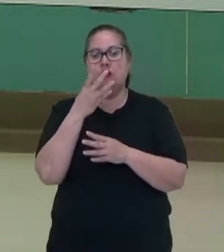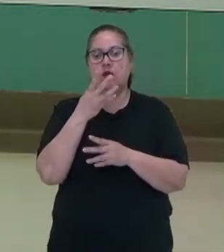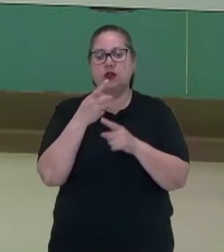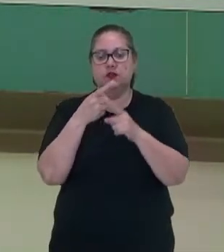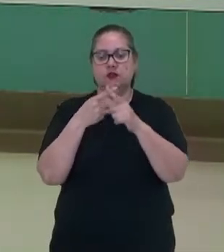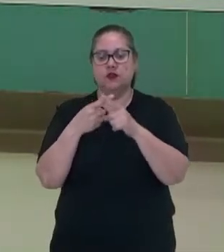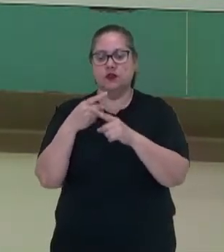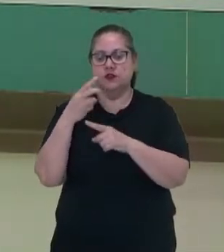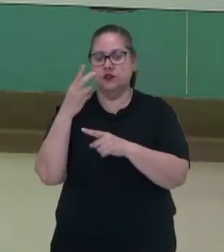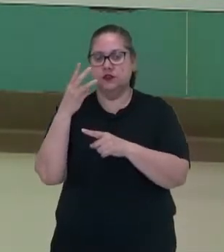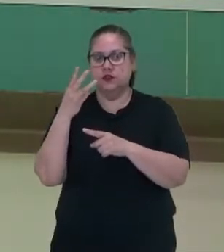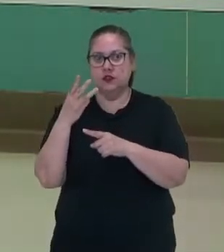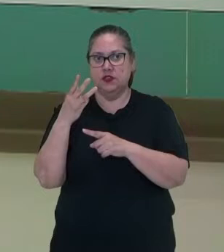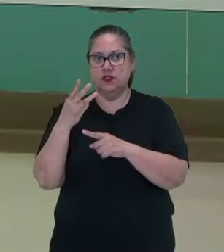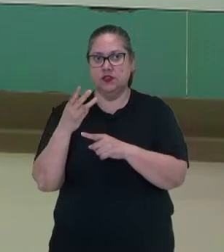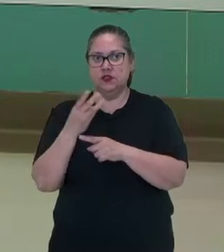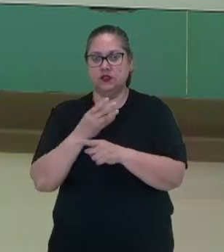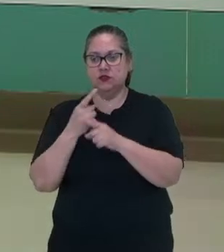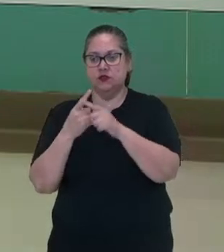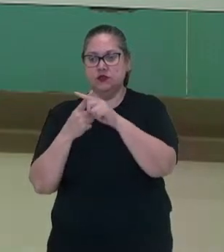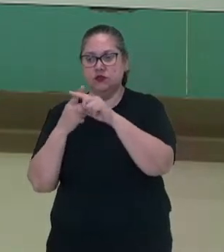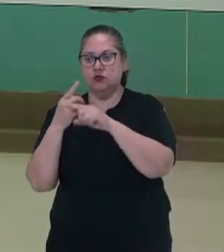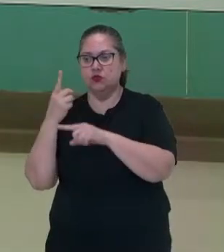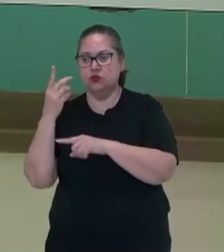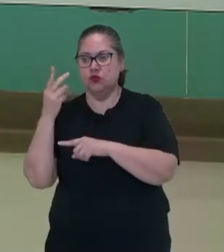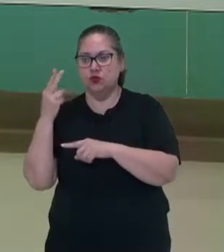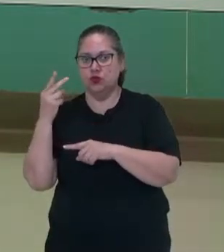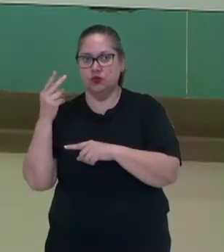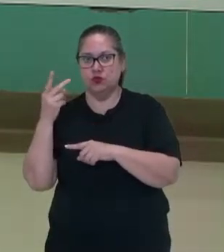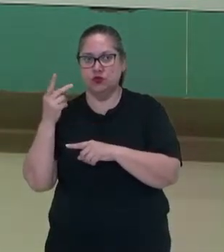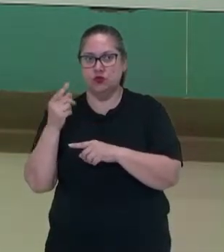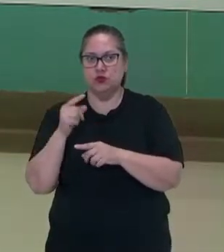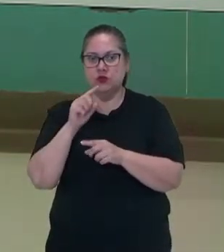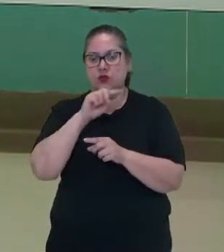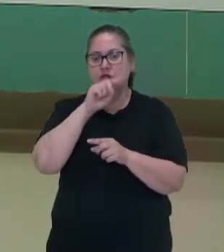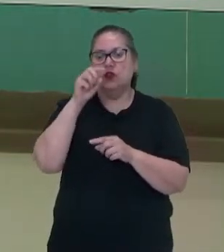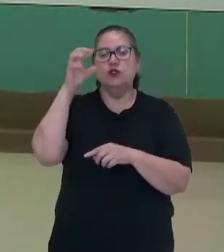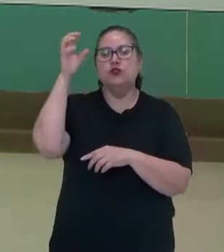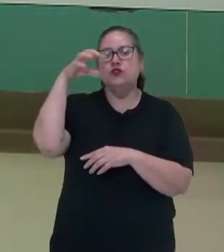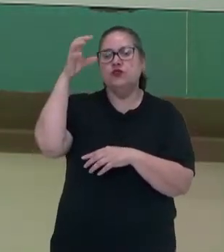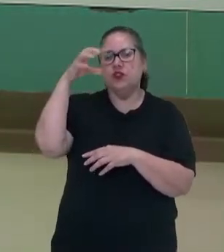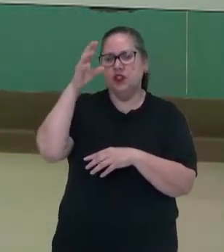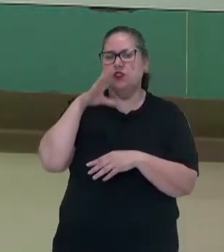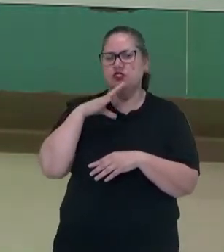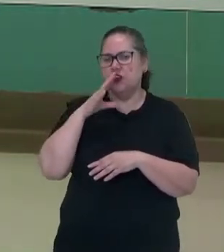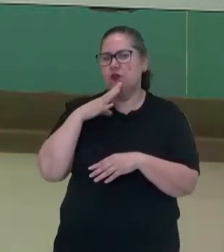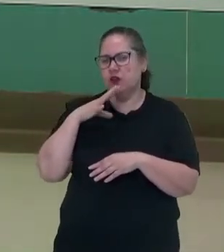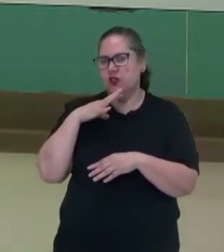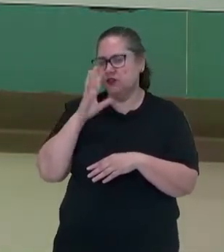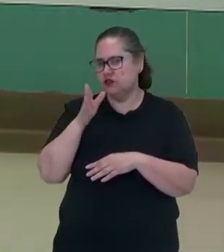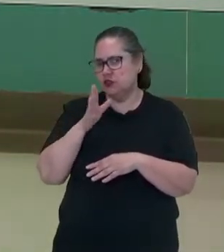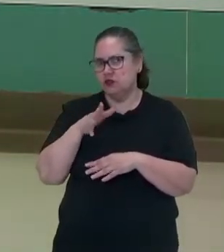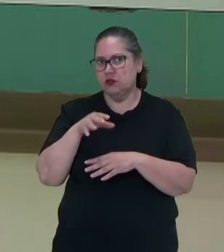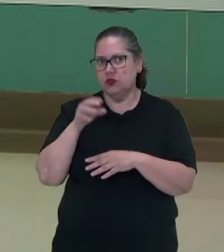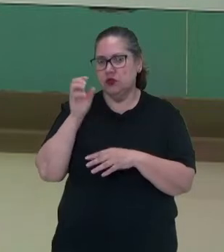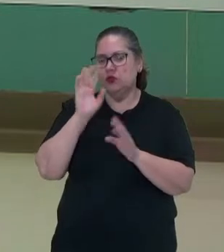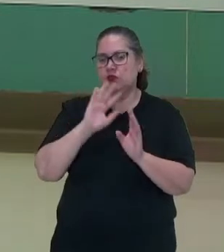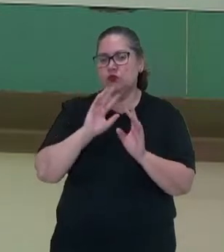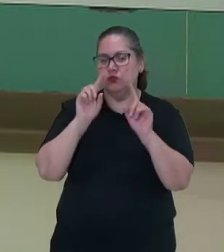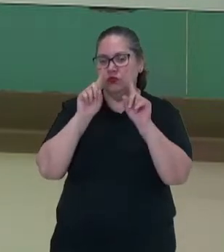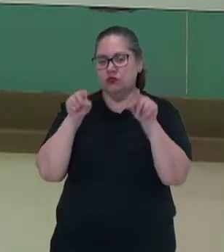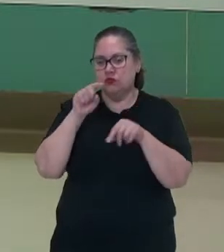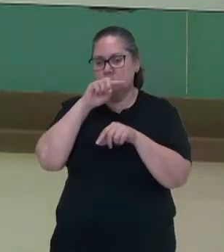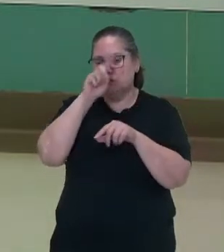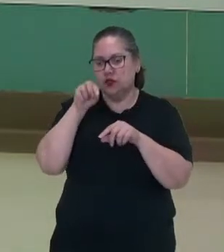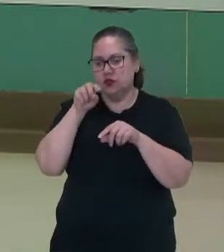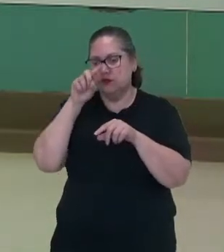3, número, posso fazer a conta 12. Propriedade do chuveirinho, já ouviu falar? Sim, né? Porque atinge todo mundo